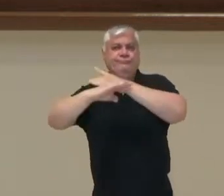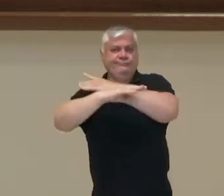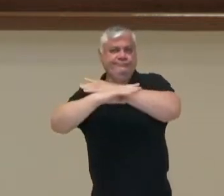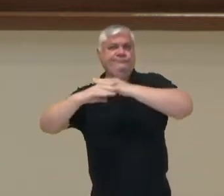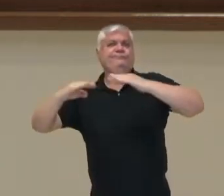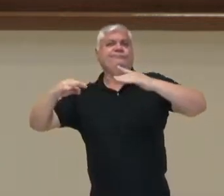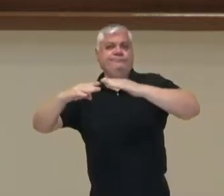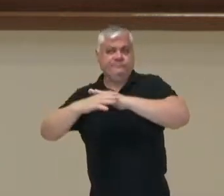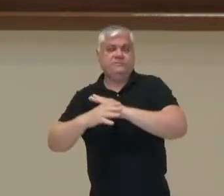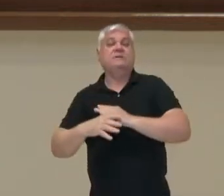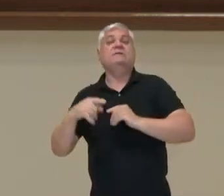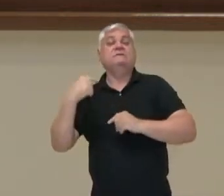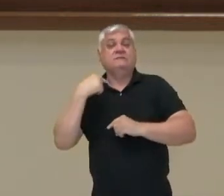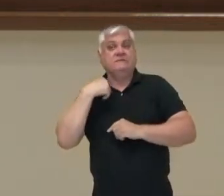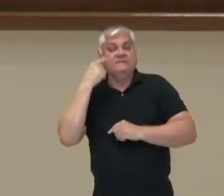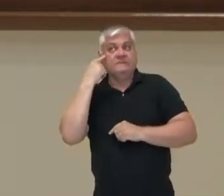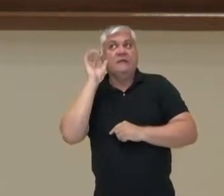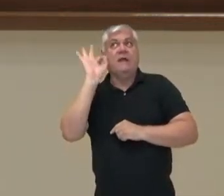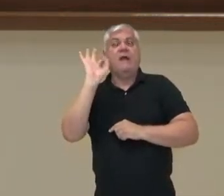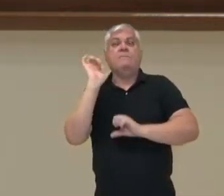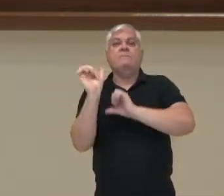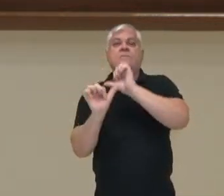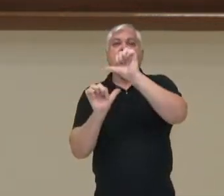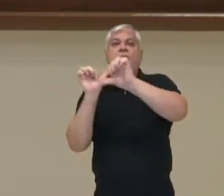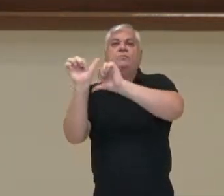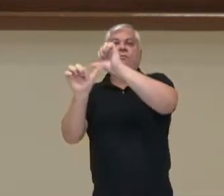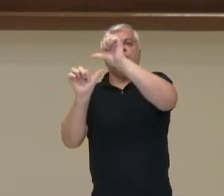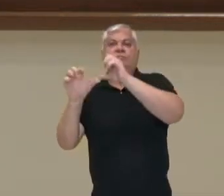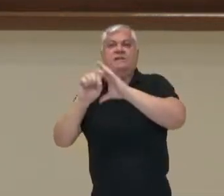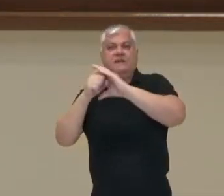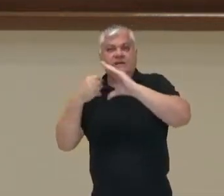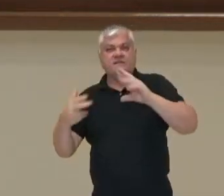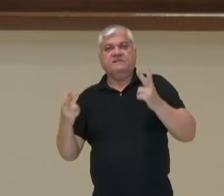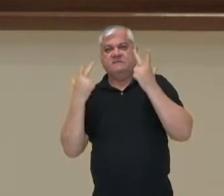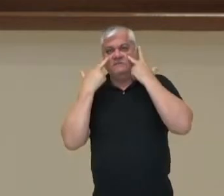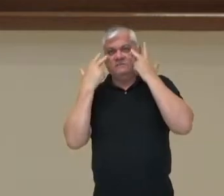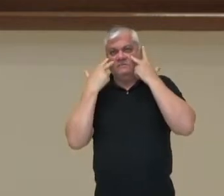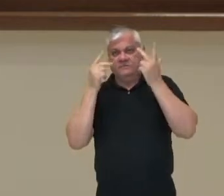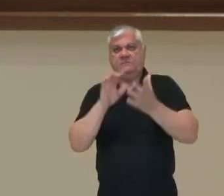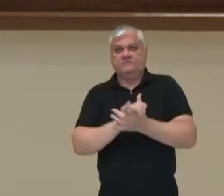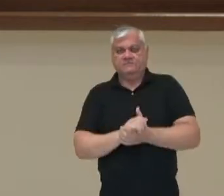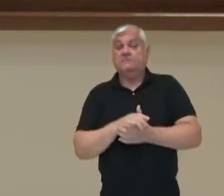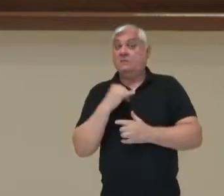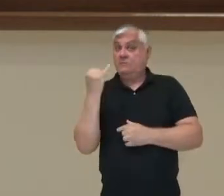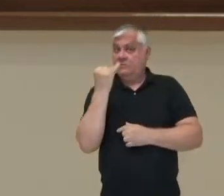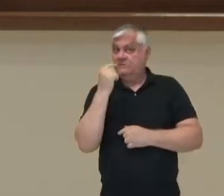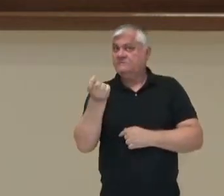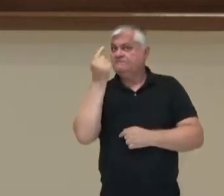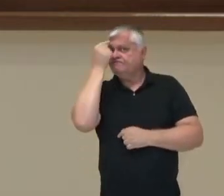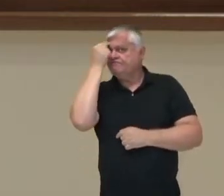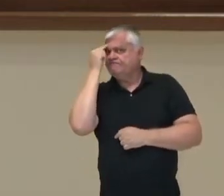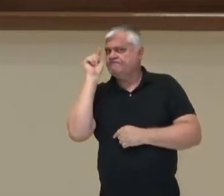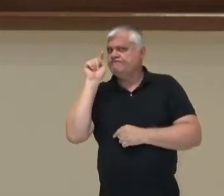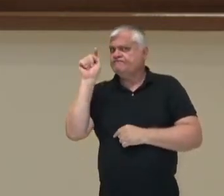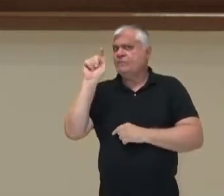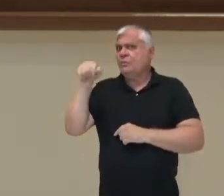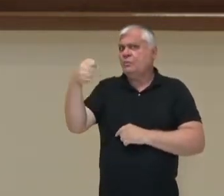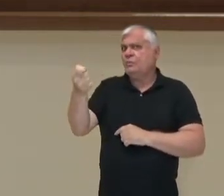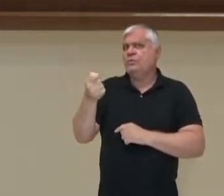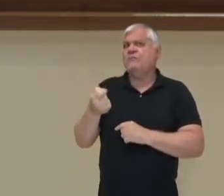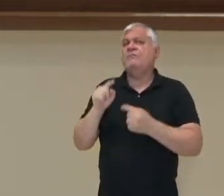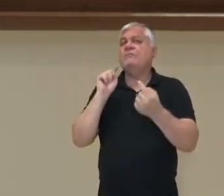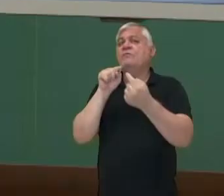E aí a gente vai ter toda uma alteração das características naturais. Então é importantíssimo pensar a esse respeito e aí vamos ali